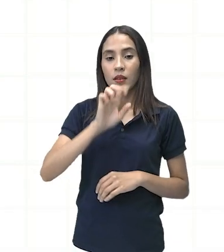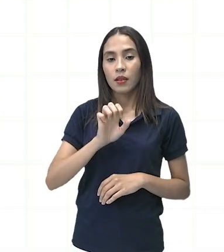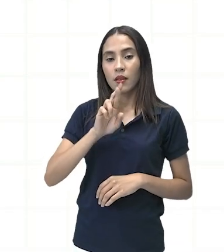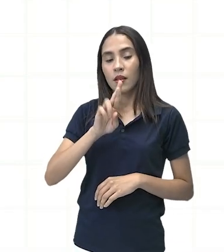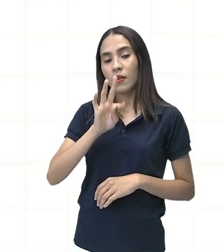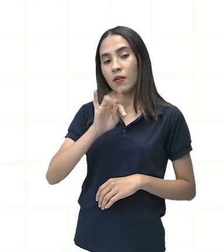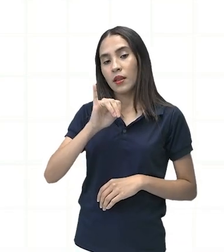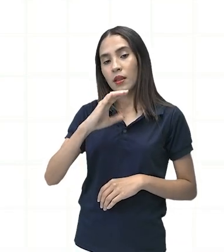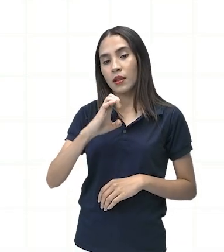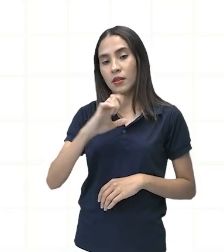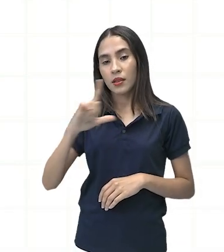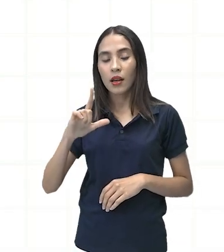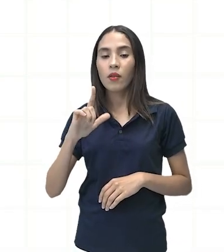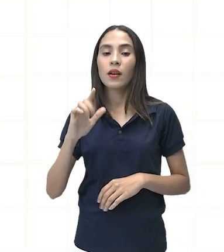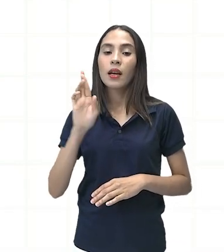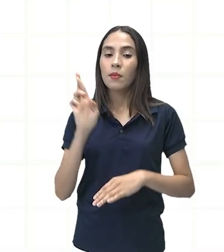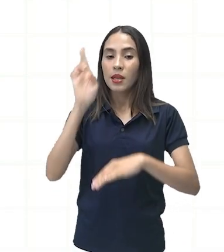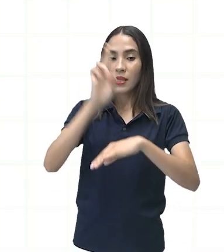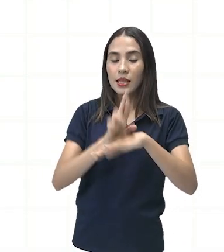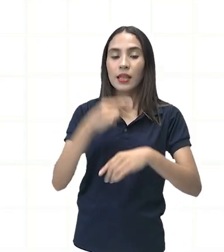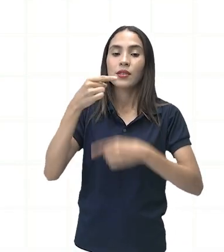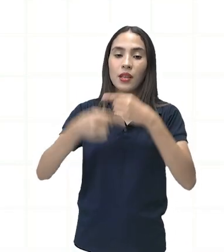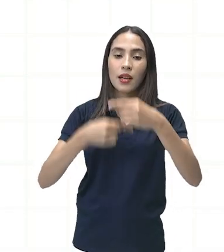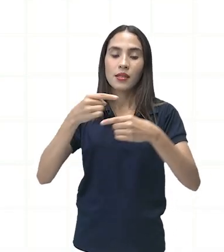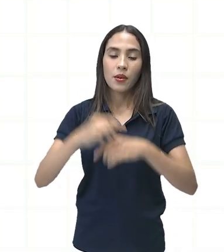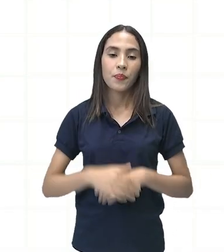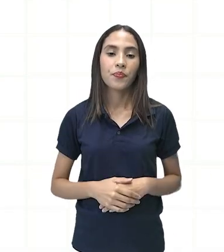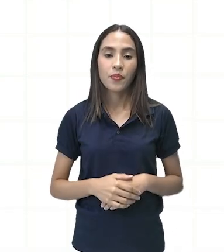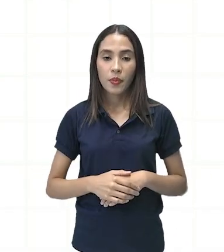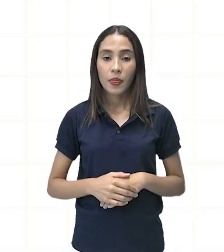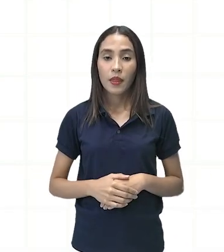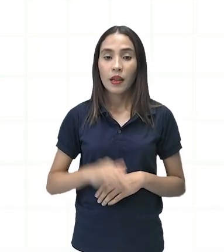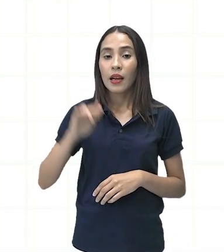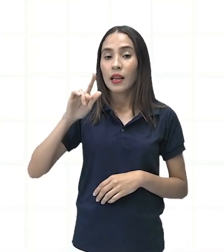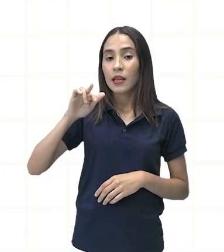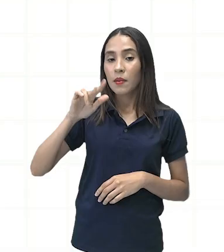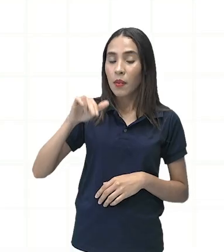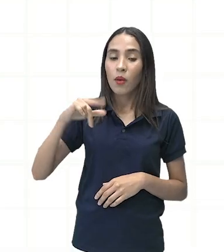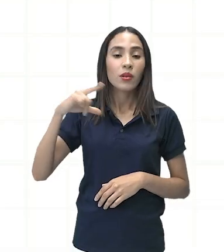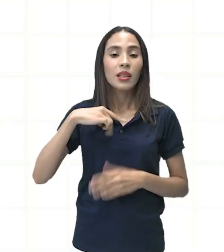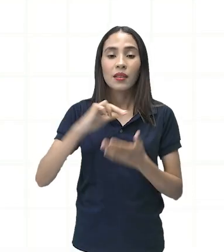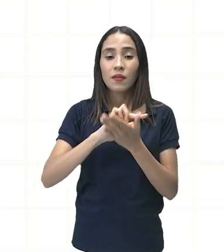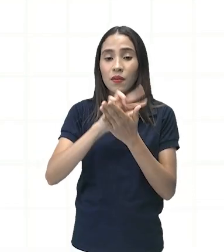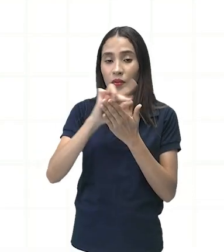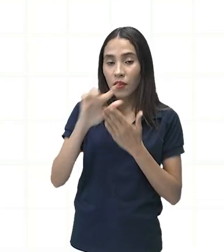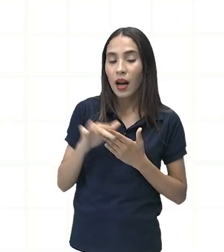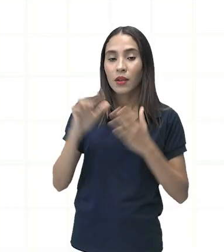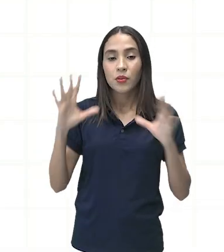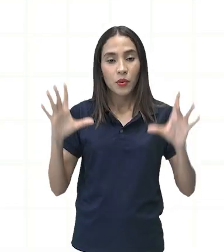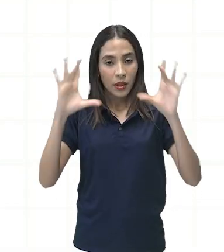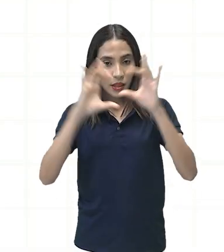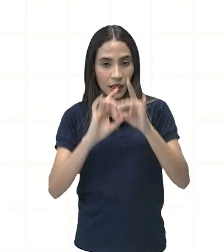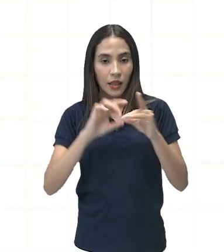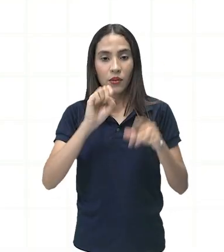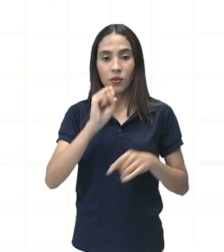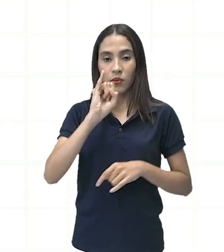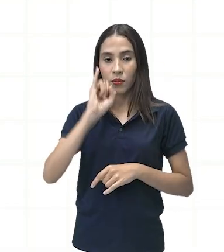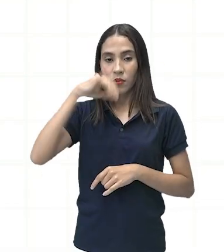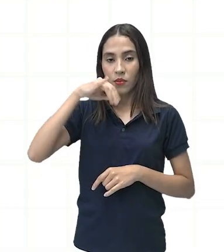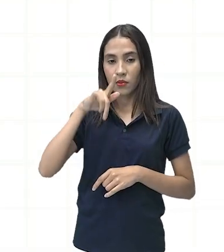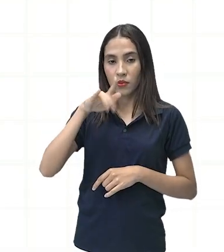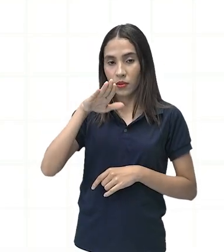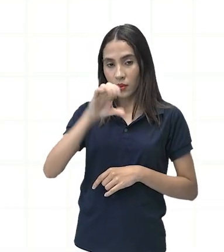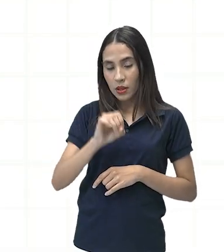vertical. Essa aqui representa as gerações. Os irmãos são vários símbolos conectados à mesma